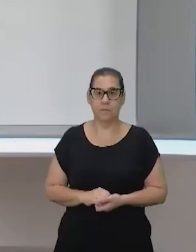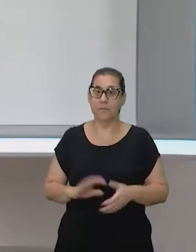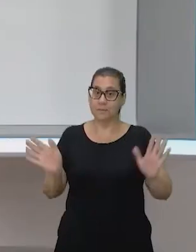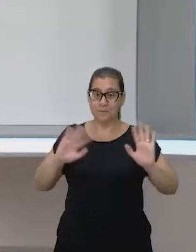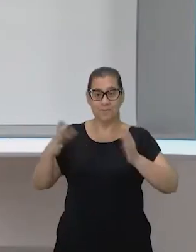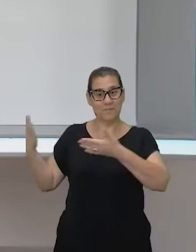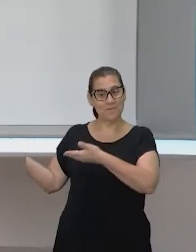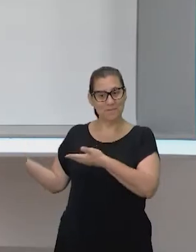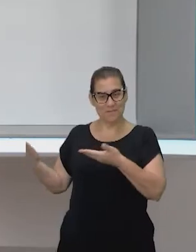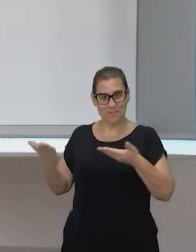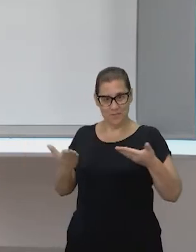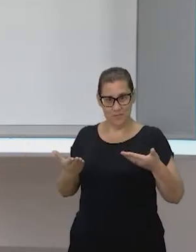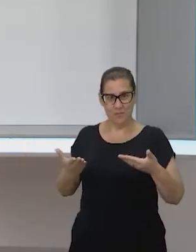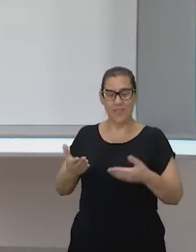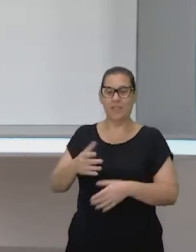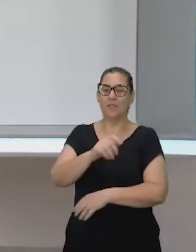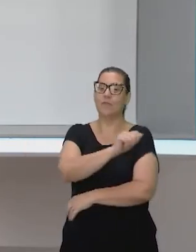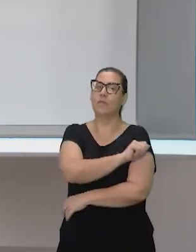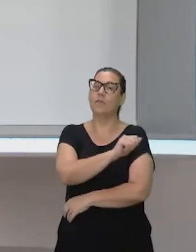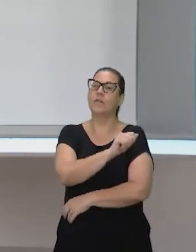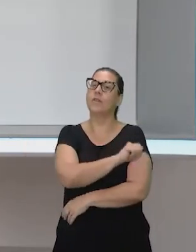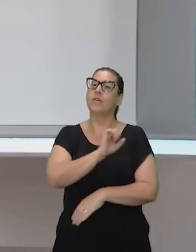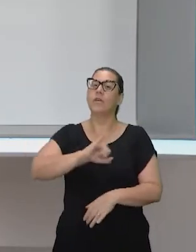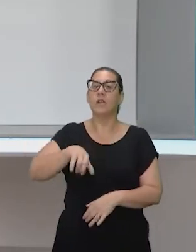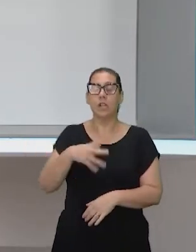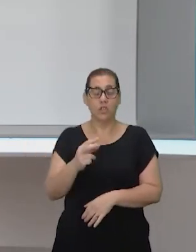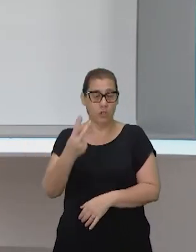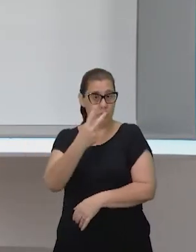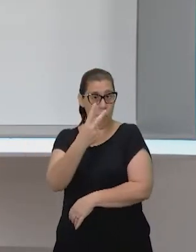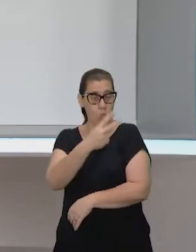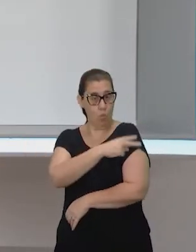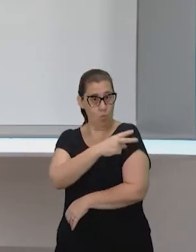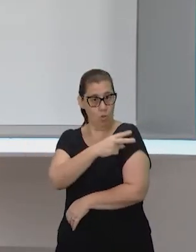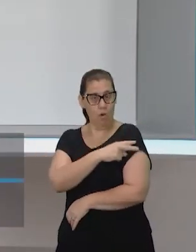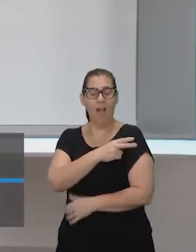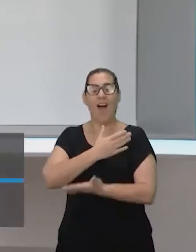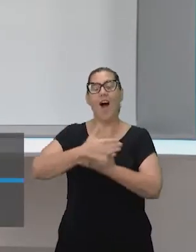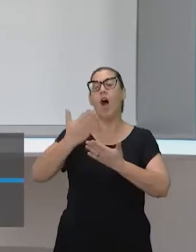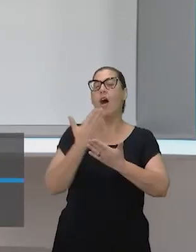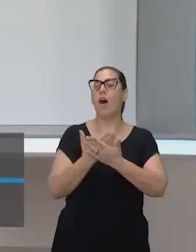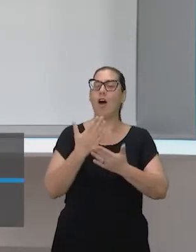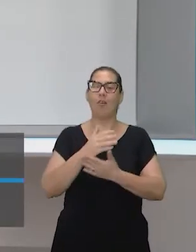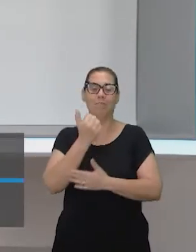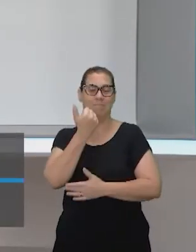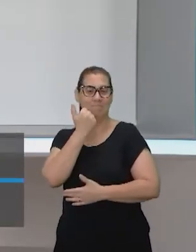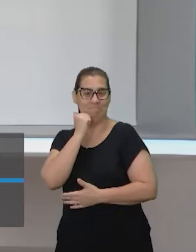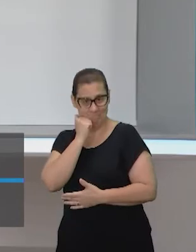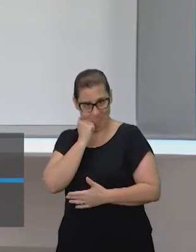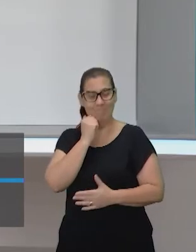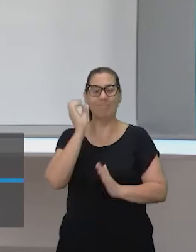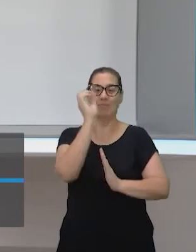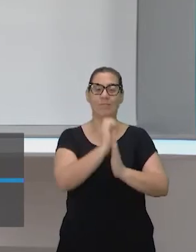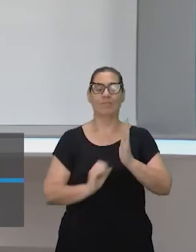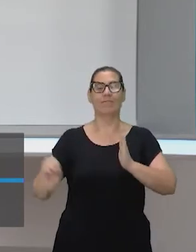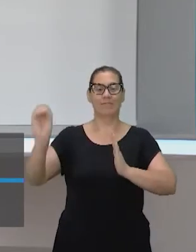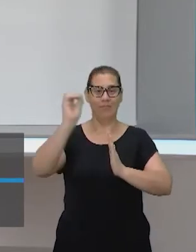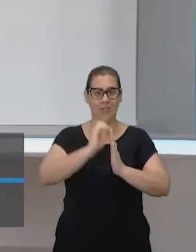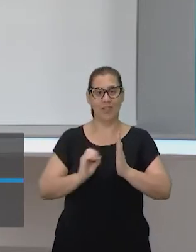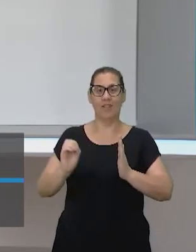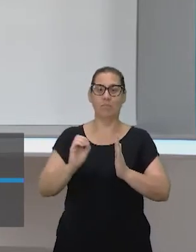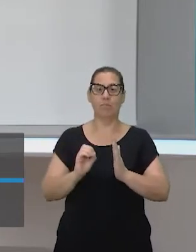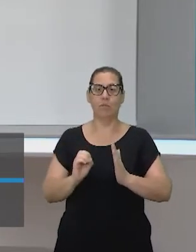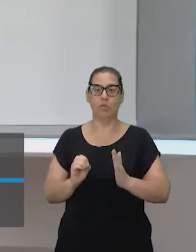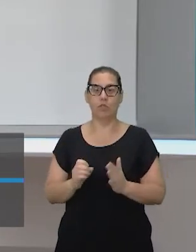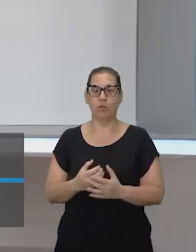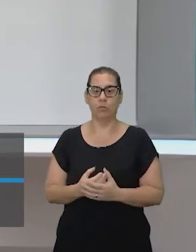Olá, sejam bem-vindos, alunos aí do EJA, do segundo termo. Nós estamos começando mais uma aula aí de ciências pelo Centro de Mídias de São Paulo. Essa aula,